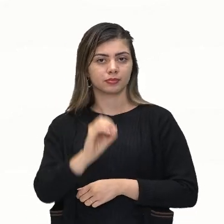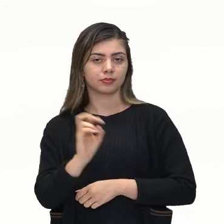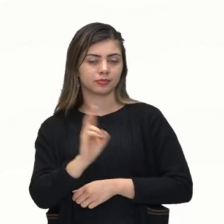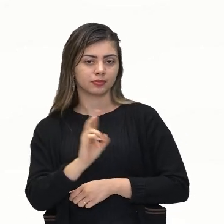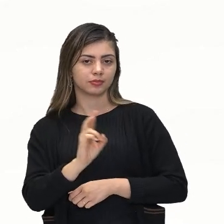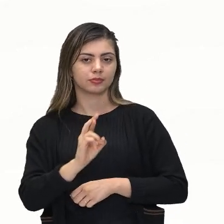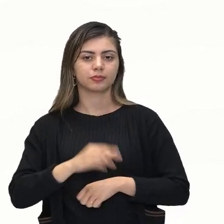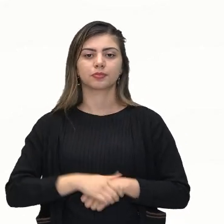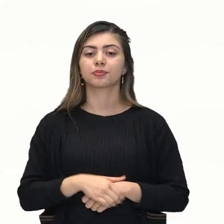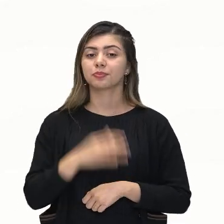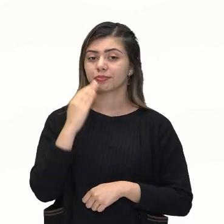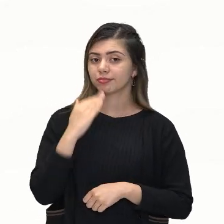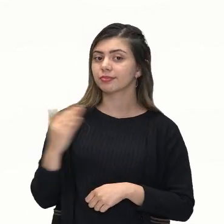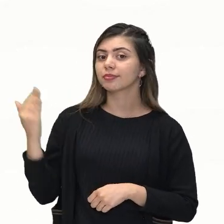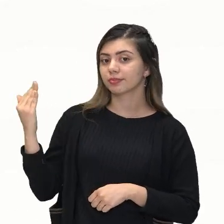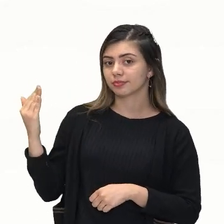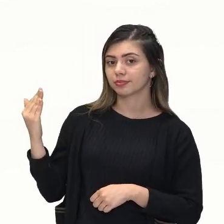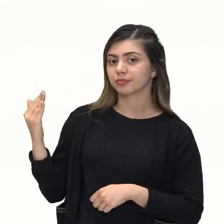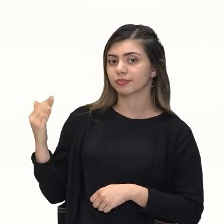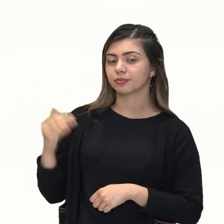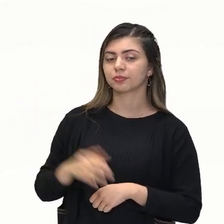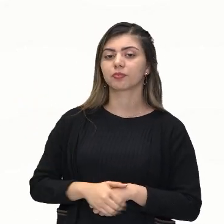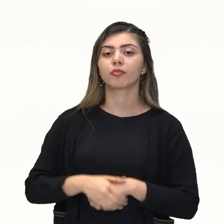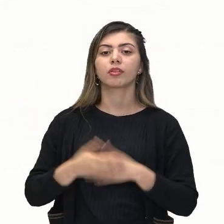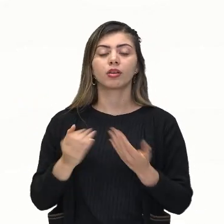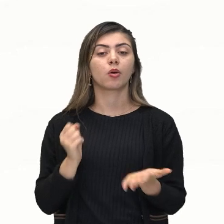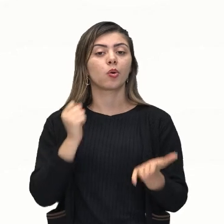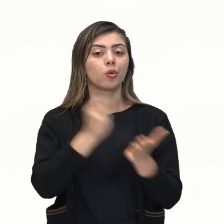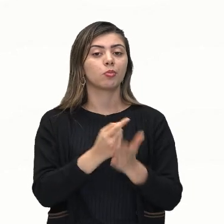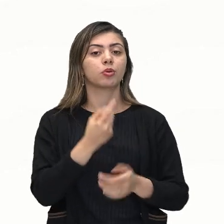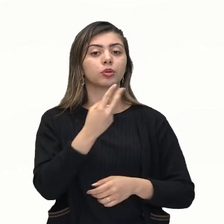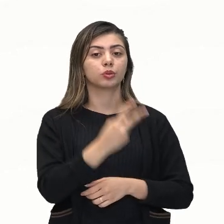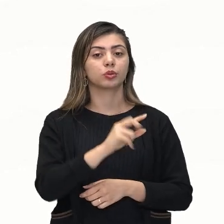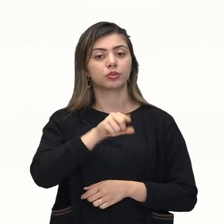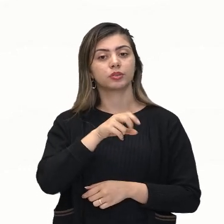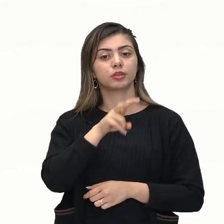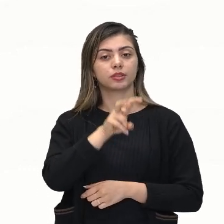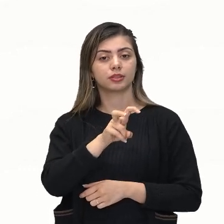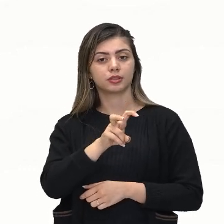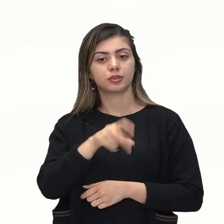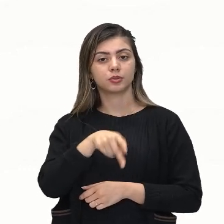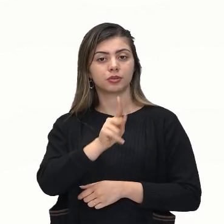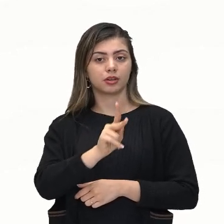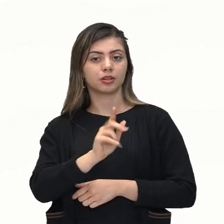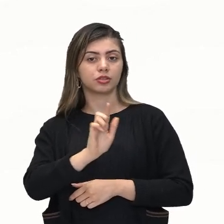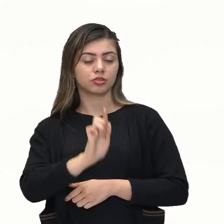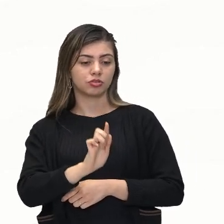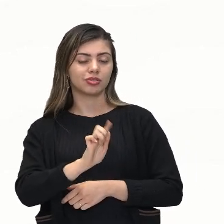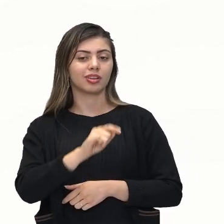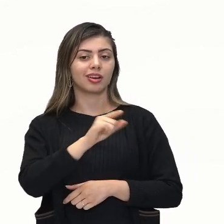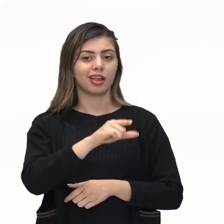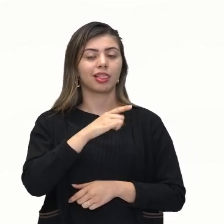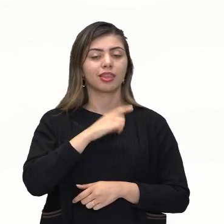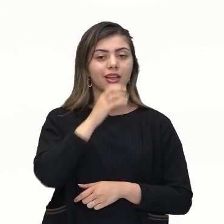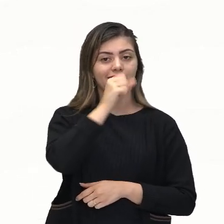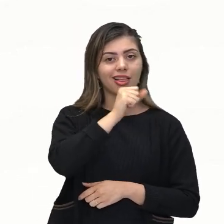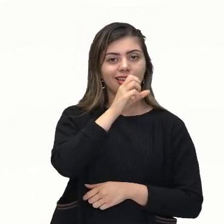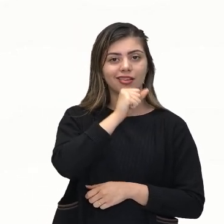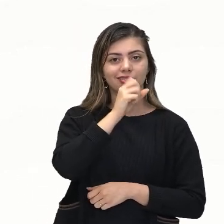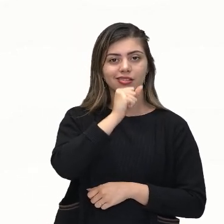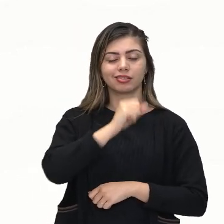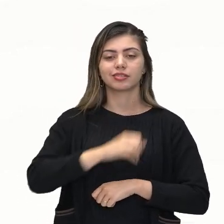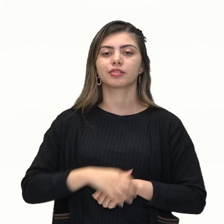aí, por 2,5 quilos de laranja, ou seja, 2,5 kg